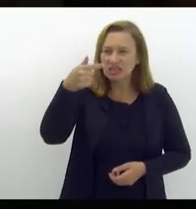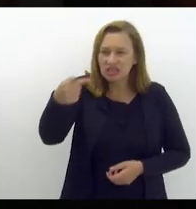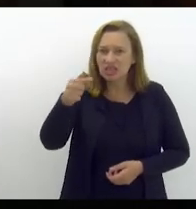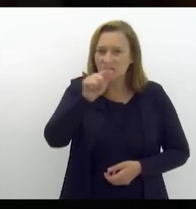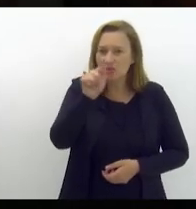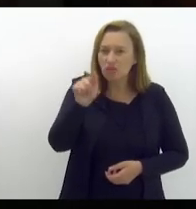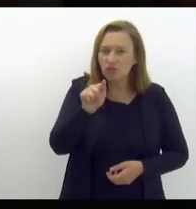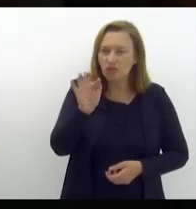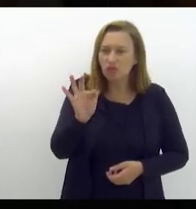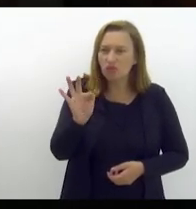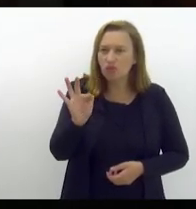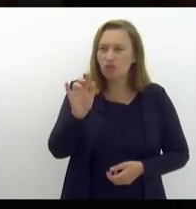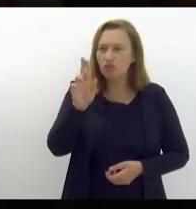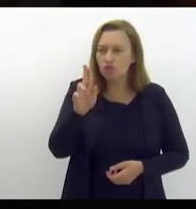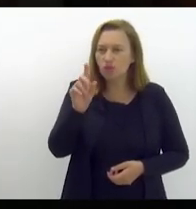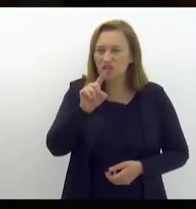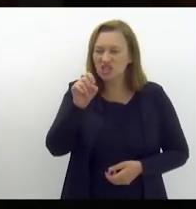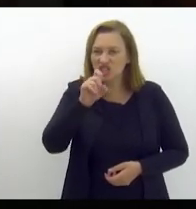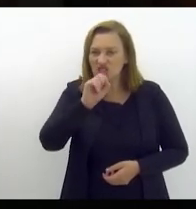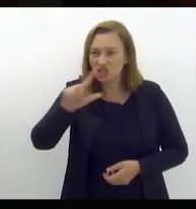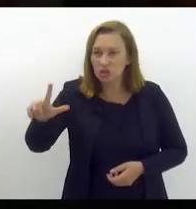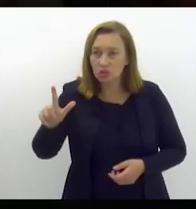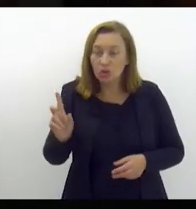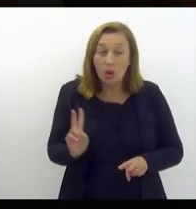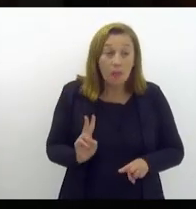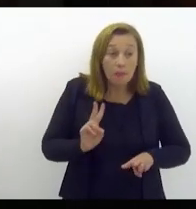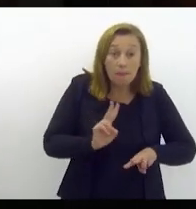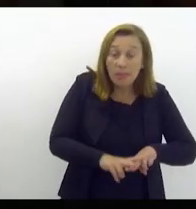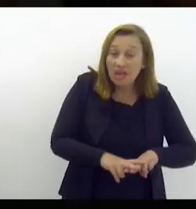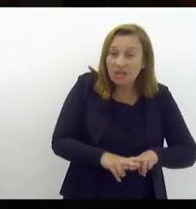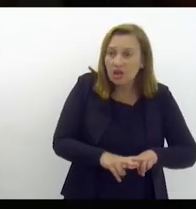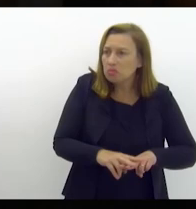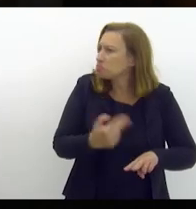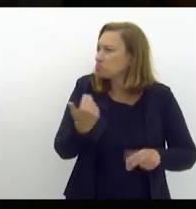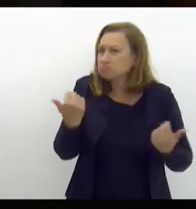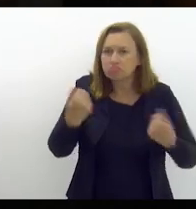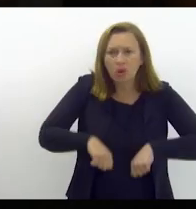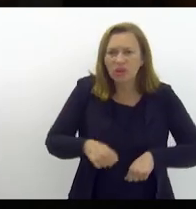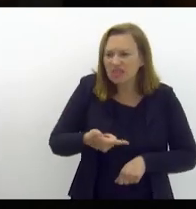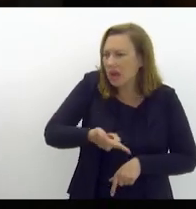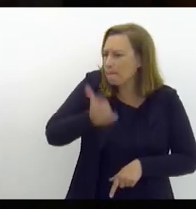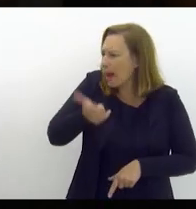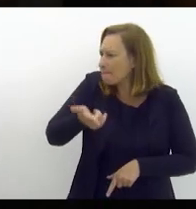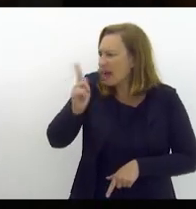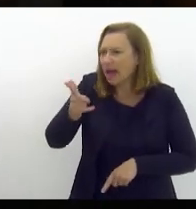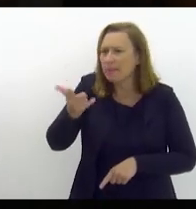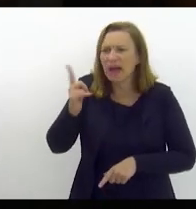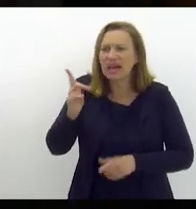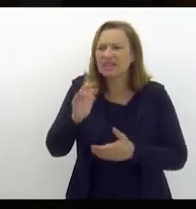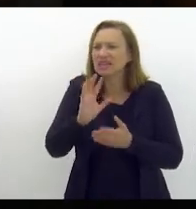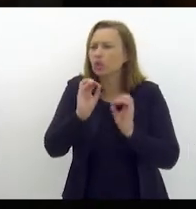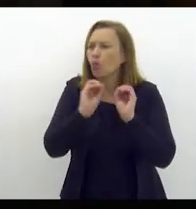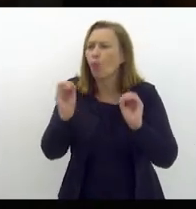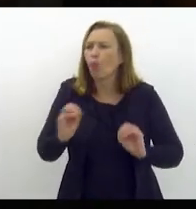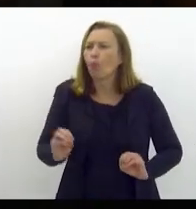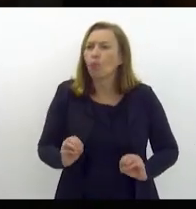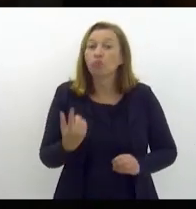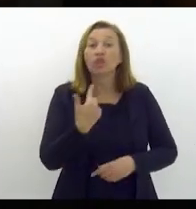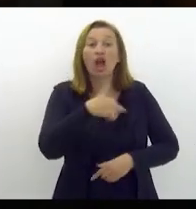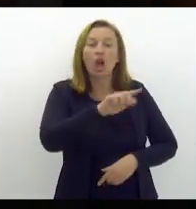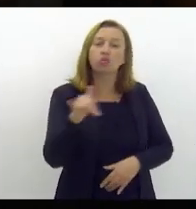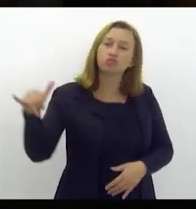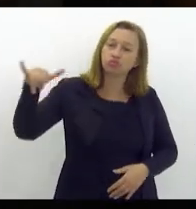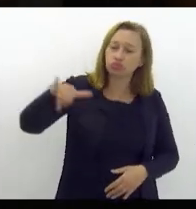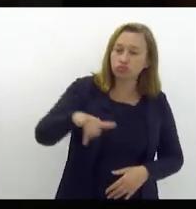fuzis apreendidos sem dar um tiro. A outra, segunda maior apreensão de fuzis foi no